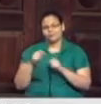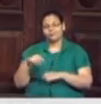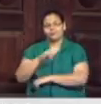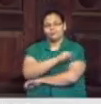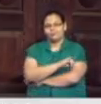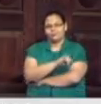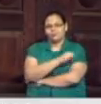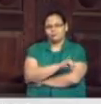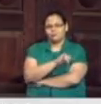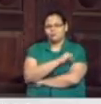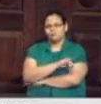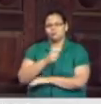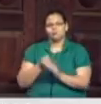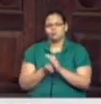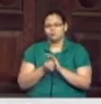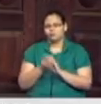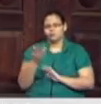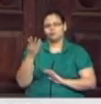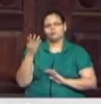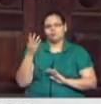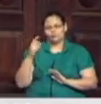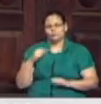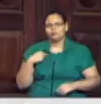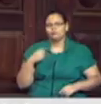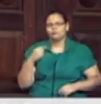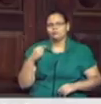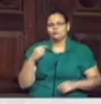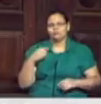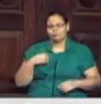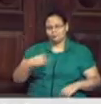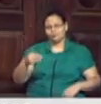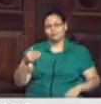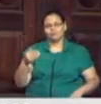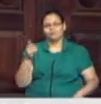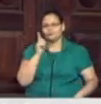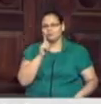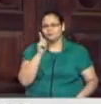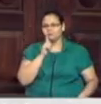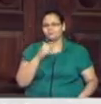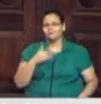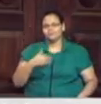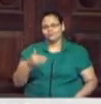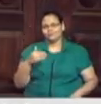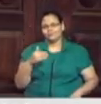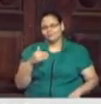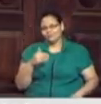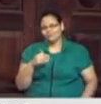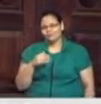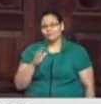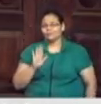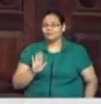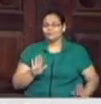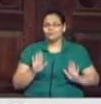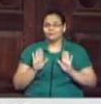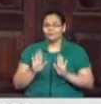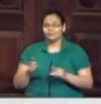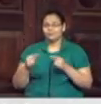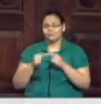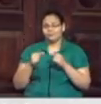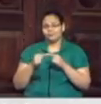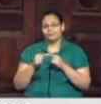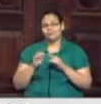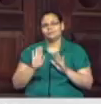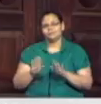que fixa uma série de diretrizes e metas para a política pública, para o setor. Entretanto, com